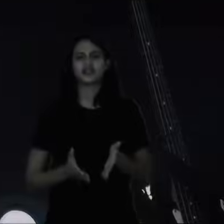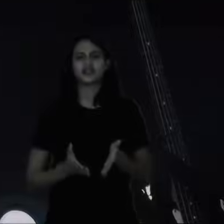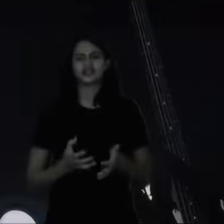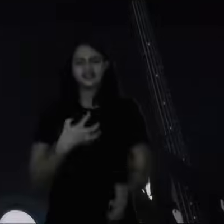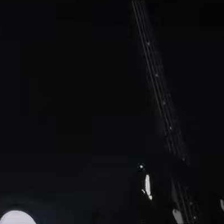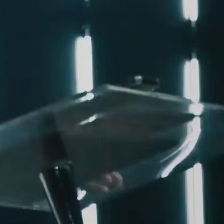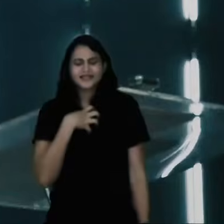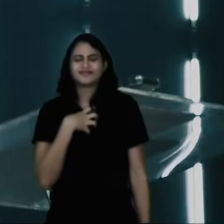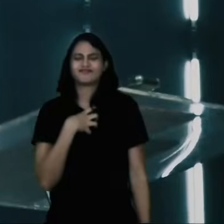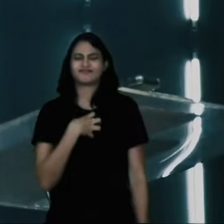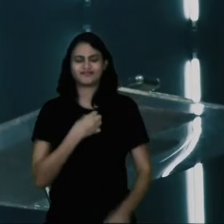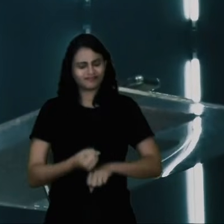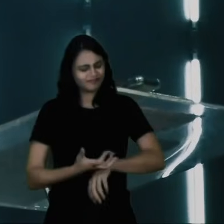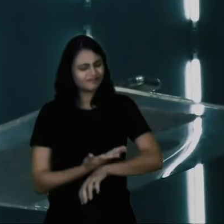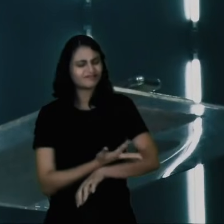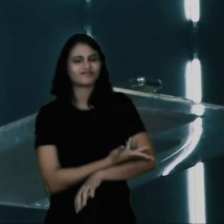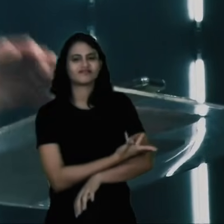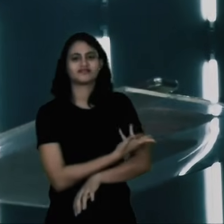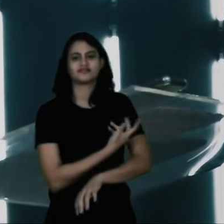feridas